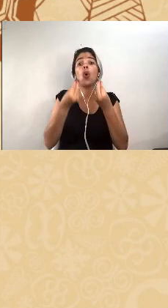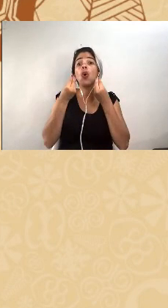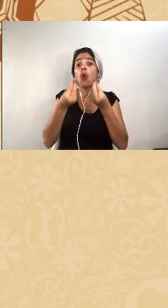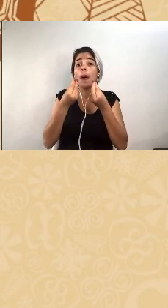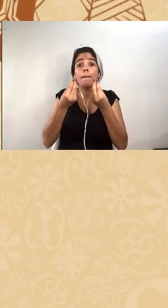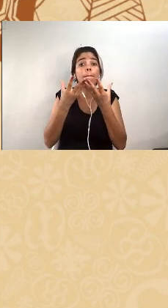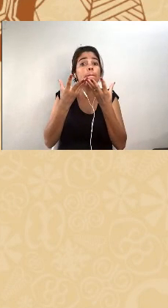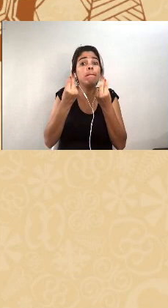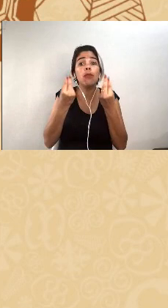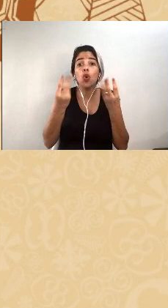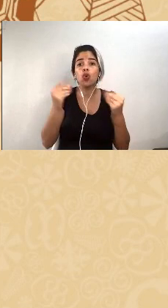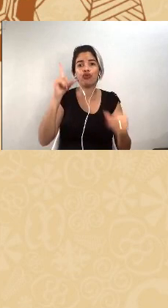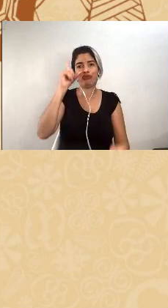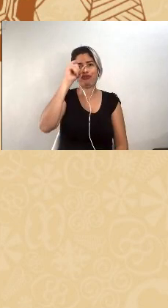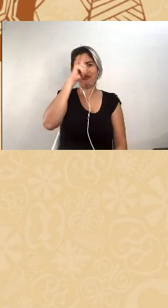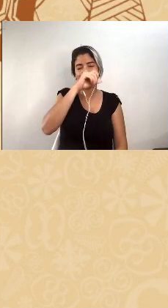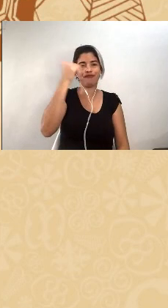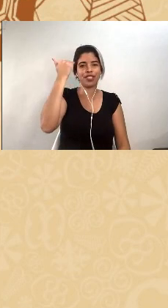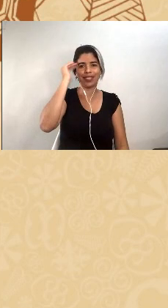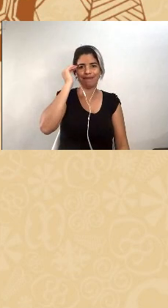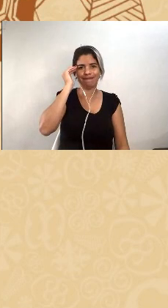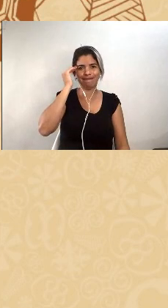é difícil entender